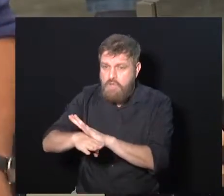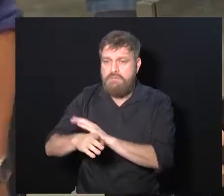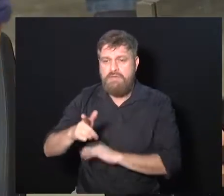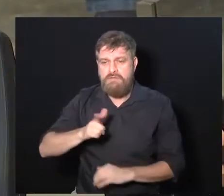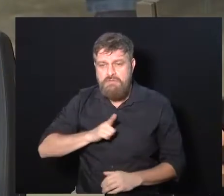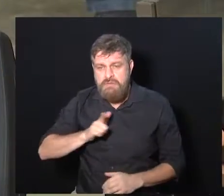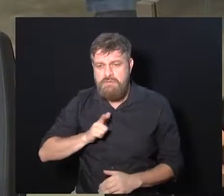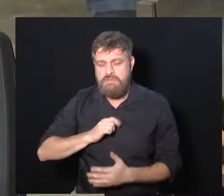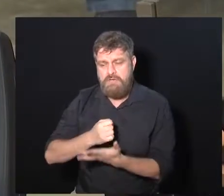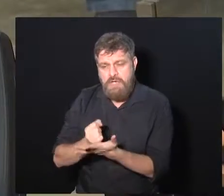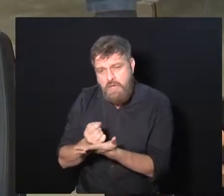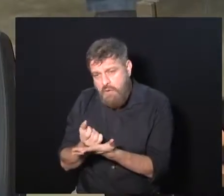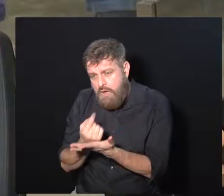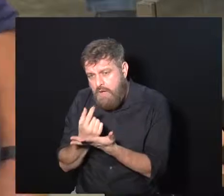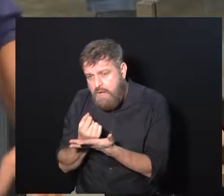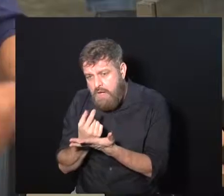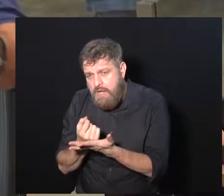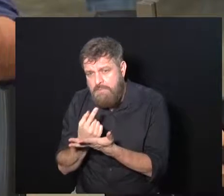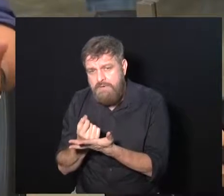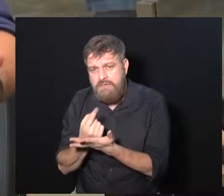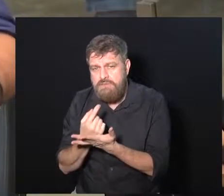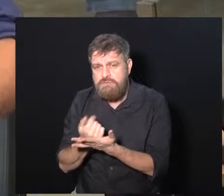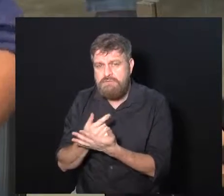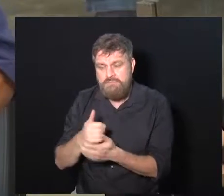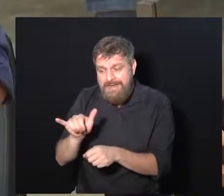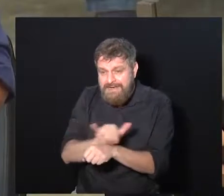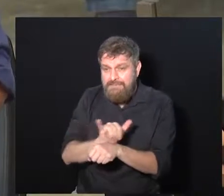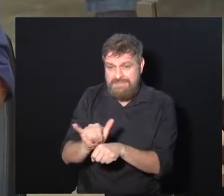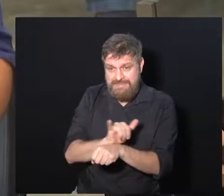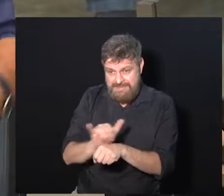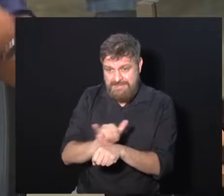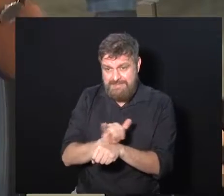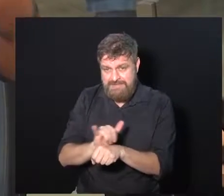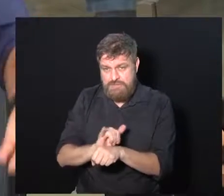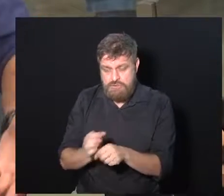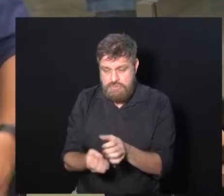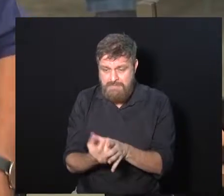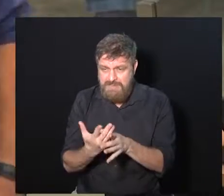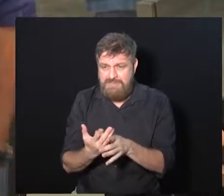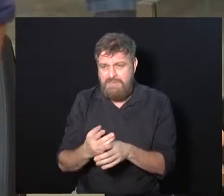nas condições, quando possível, a alternativa de um fitoterápico,